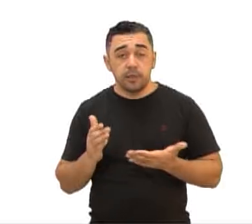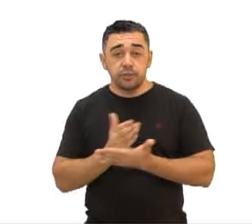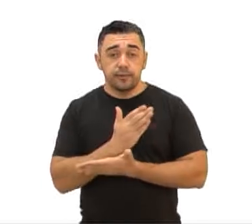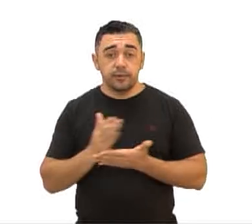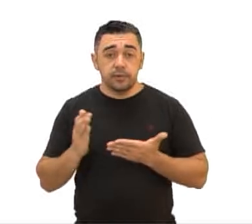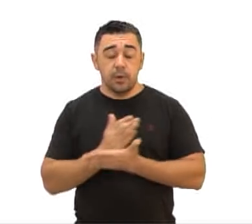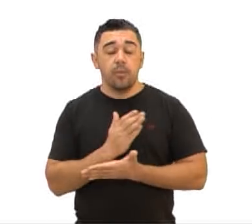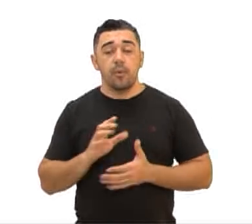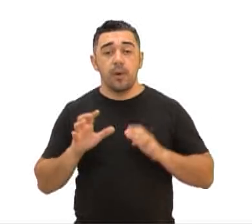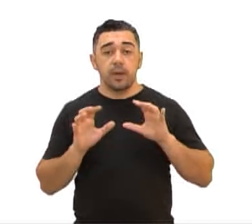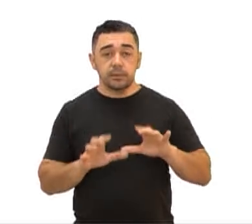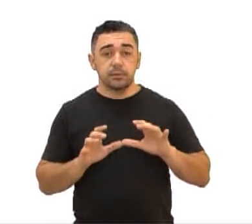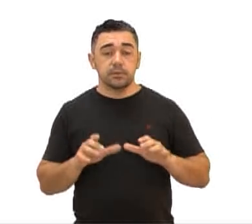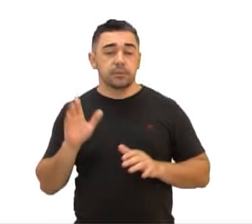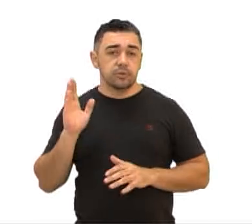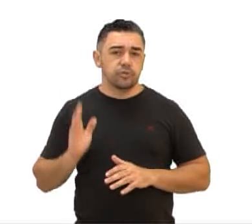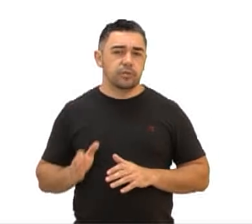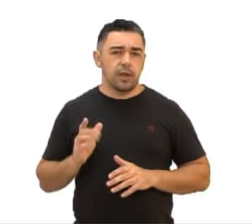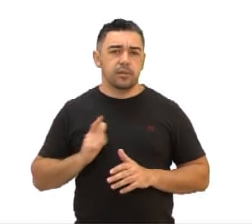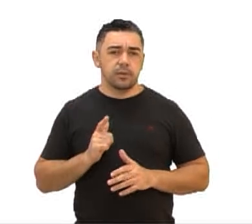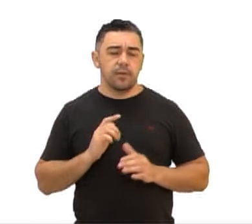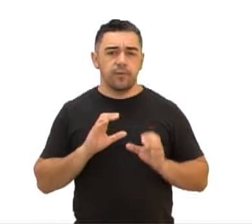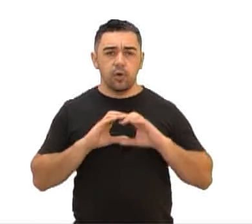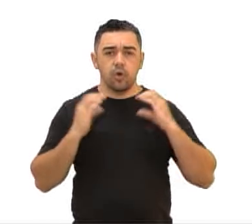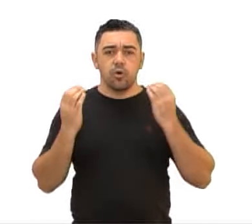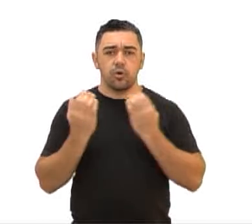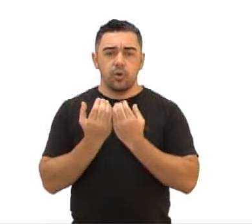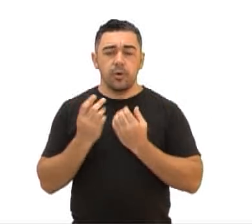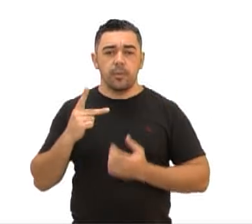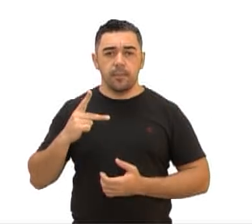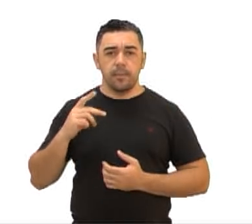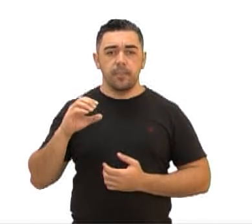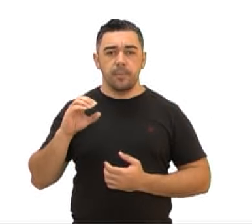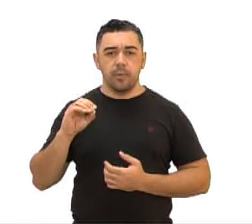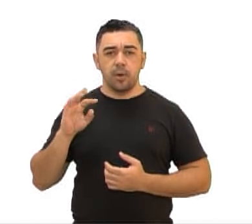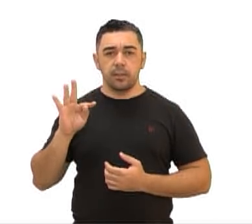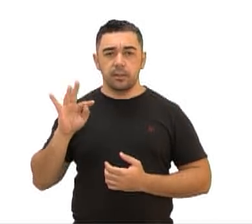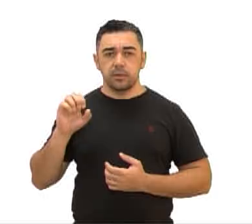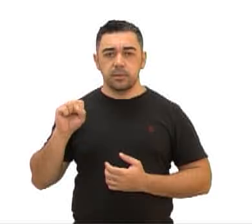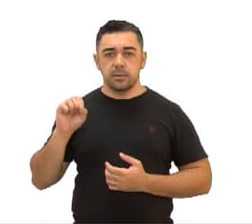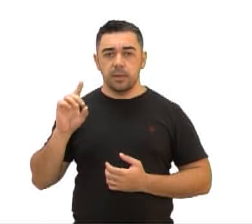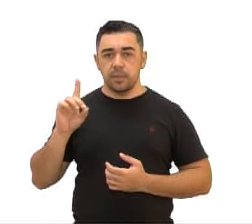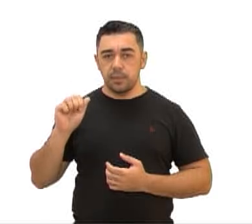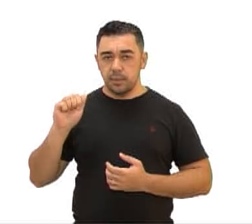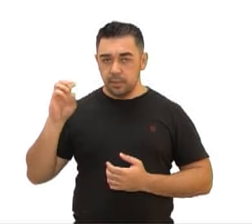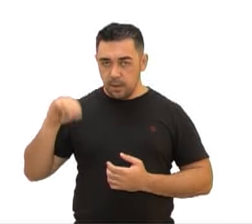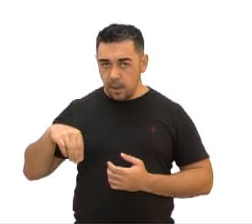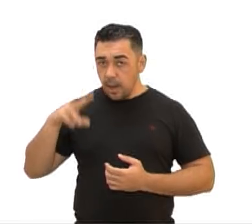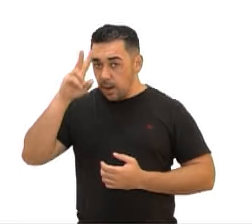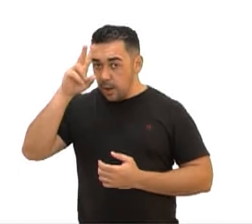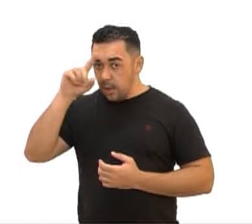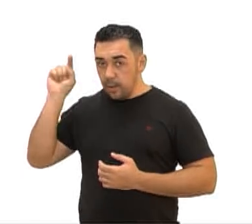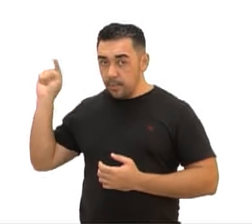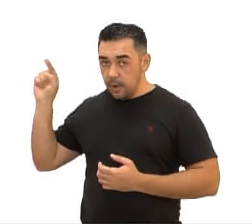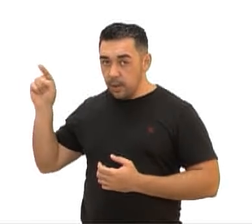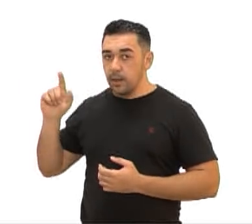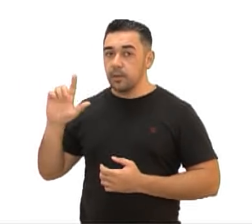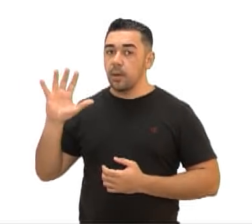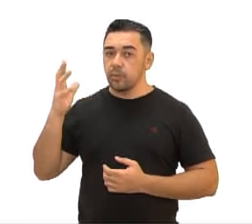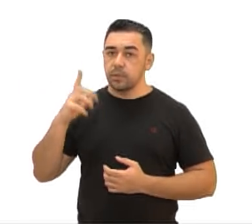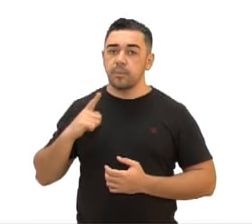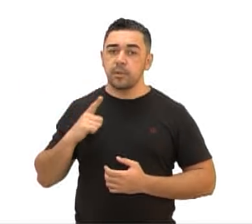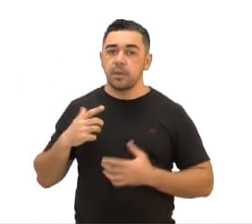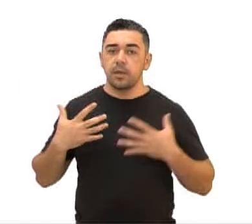foi definida na Conferência de Potsdam. Lembre-se desse mapa, ele é bem importante para as aulas que vão vir de Guerra Fria.